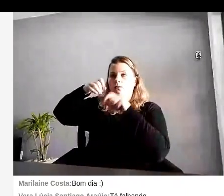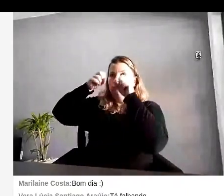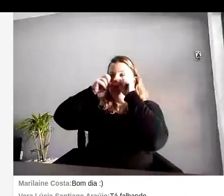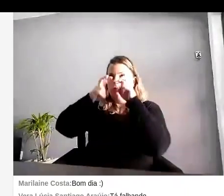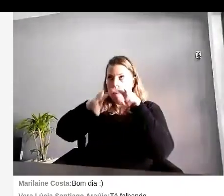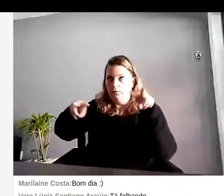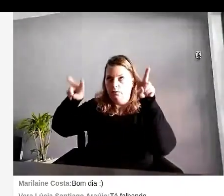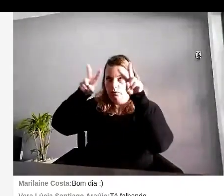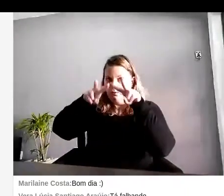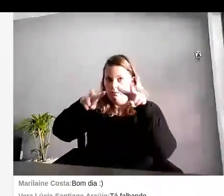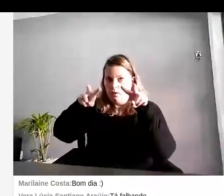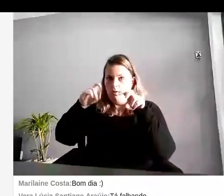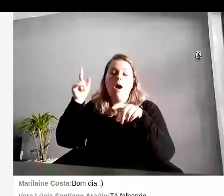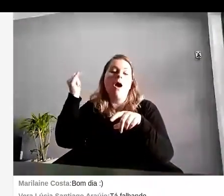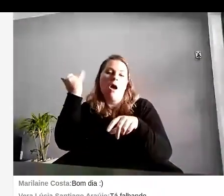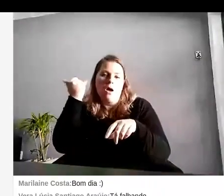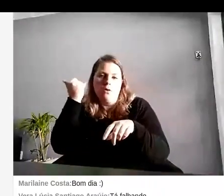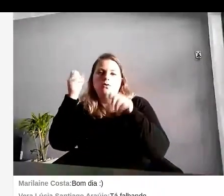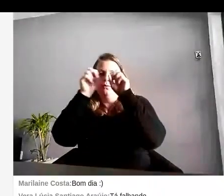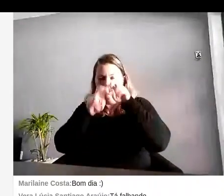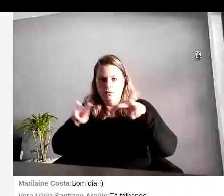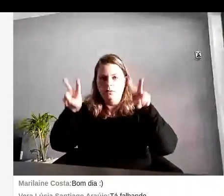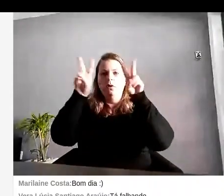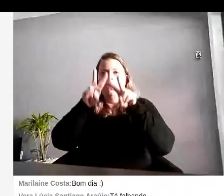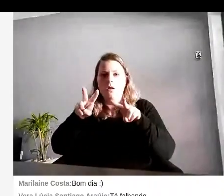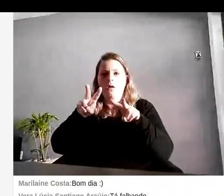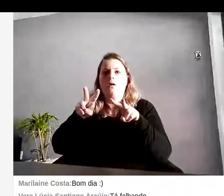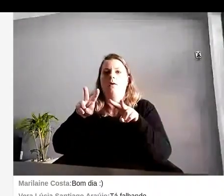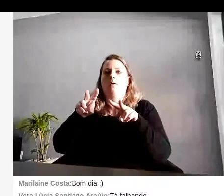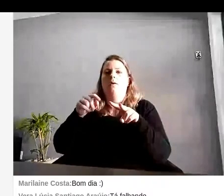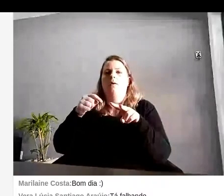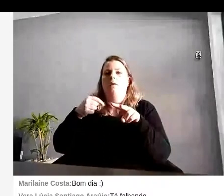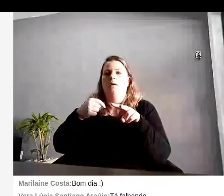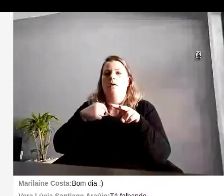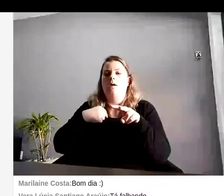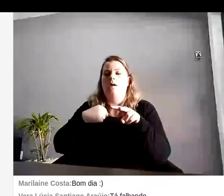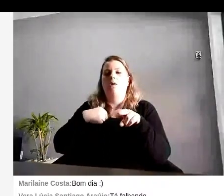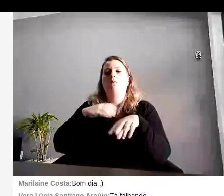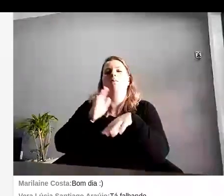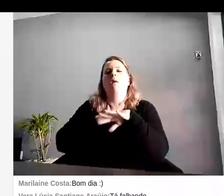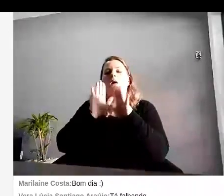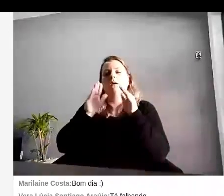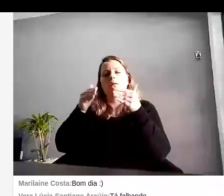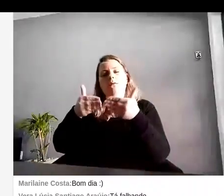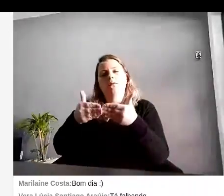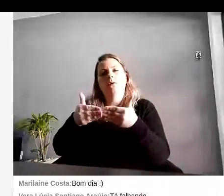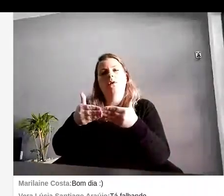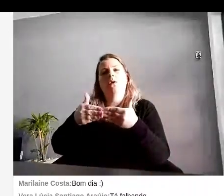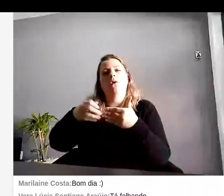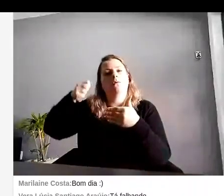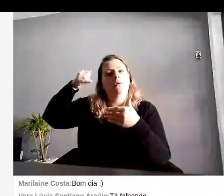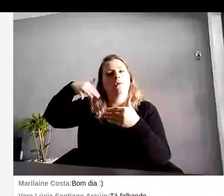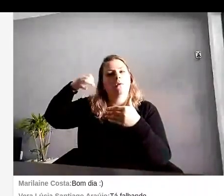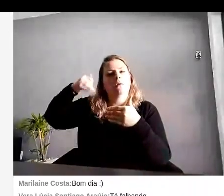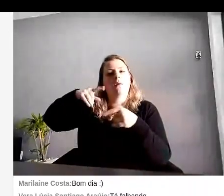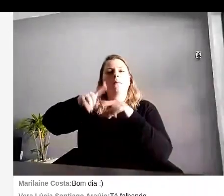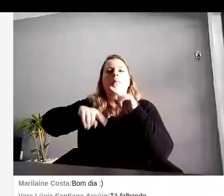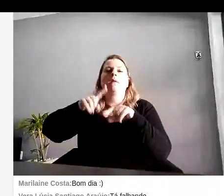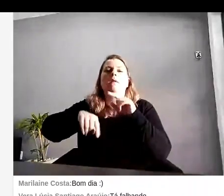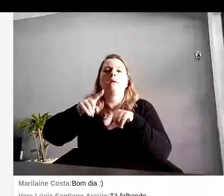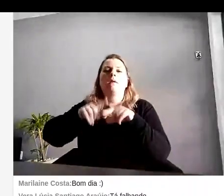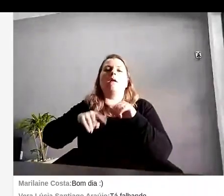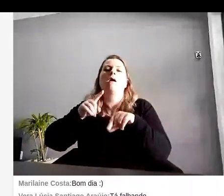insiro mais fortemente, eu trabalho muito com audiodescrição de materiais audiovisuais